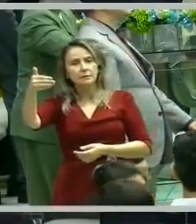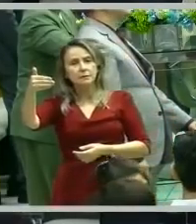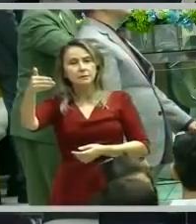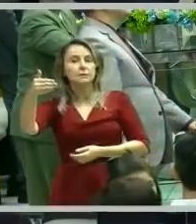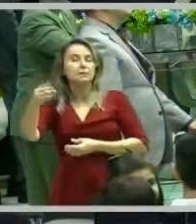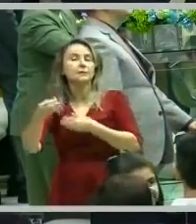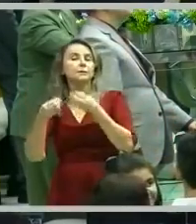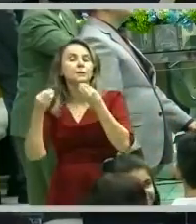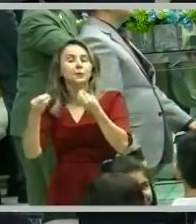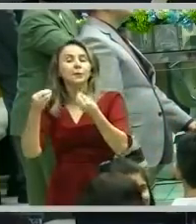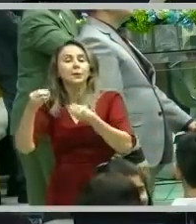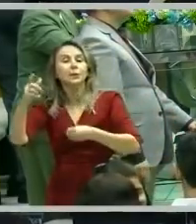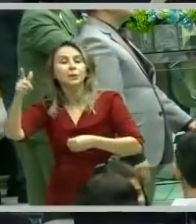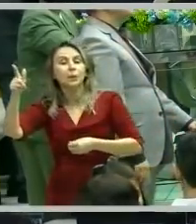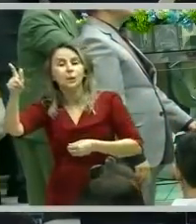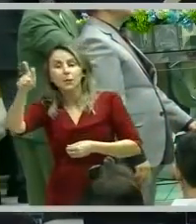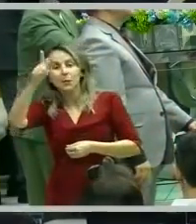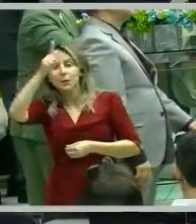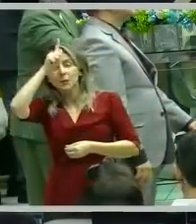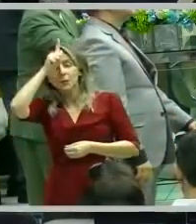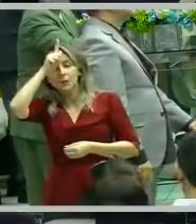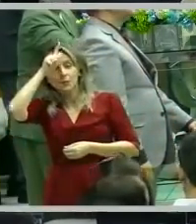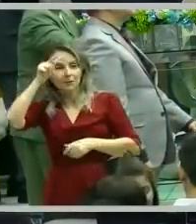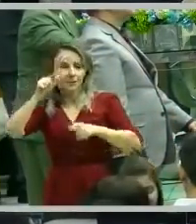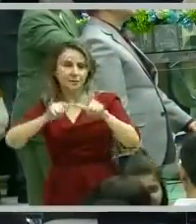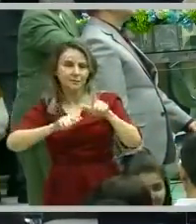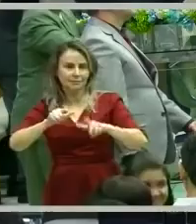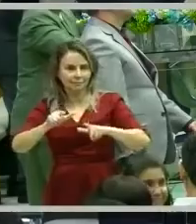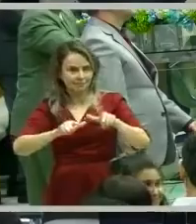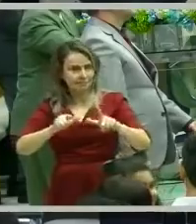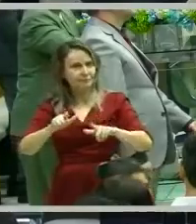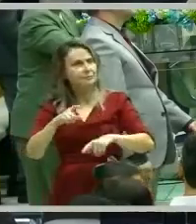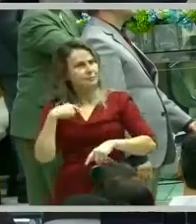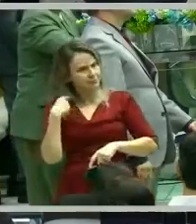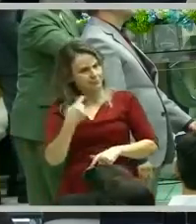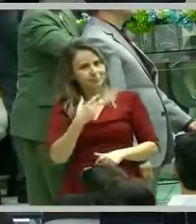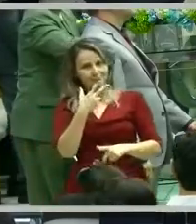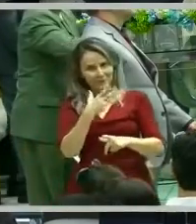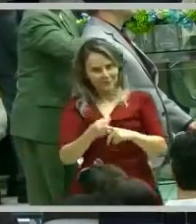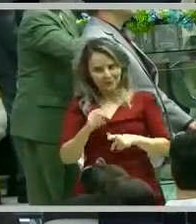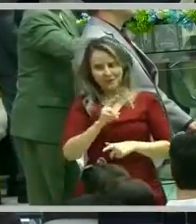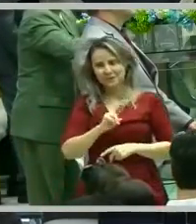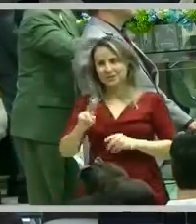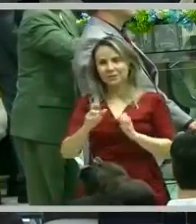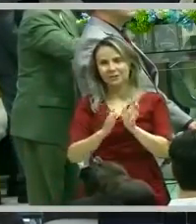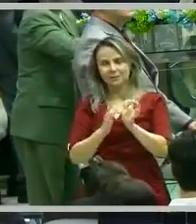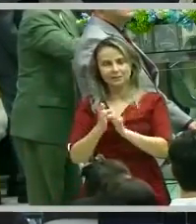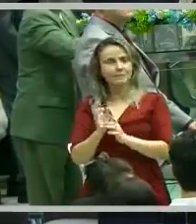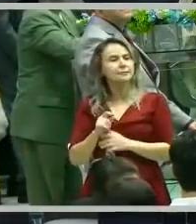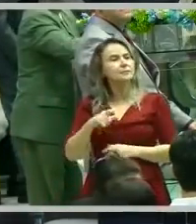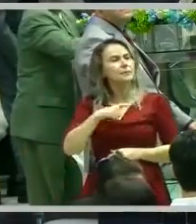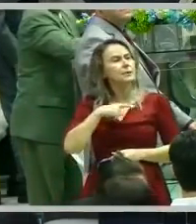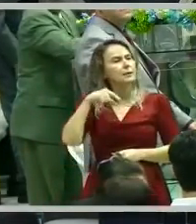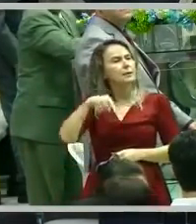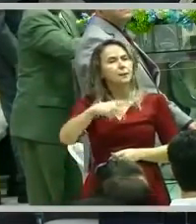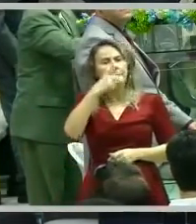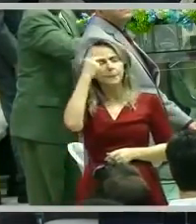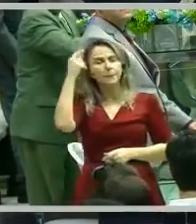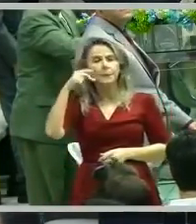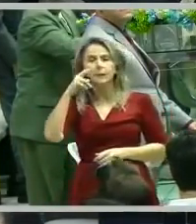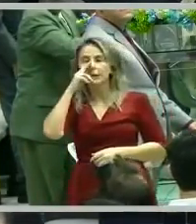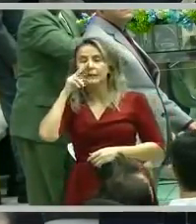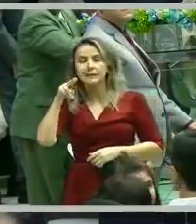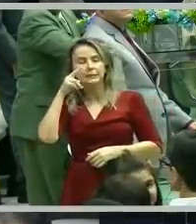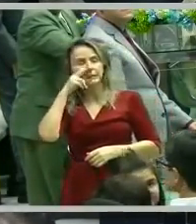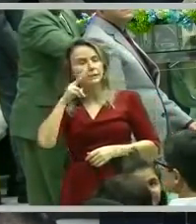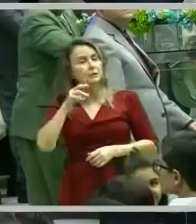é que Golias trabalha e como é que nós vencemos Golias. Nós vamos vencer Golias em nome de Jesus. Irmão, tem alguém que não é crente? Você trouxe alguém afastado? Ou